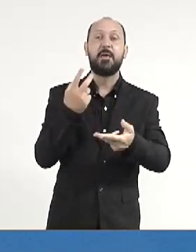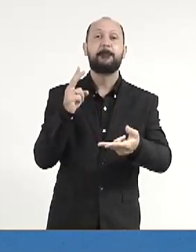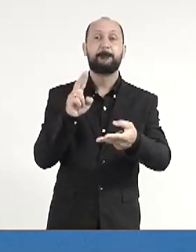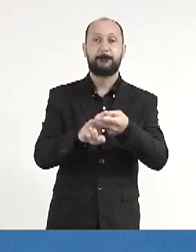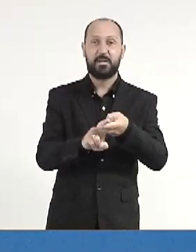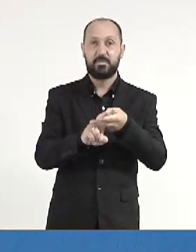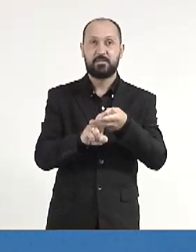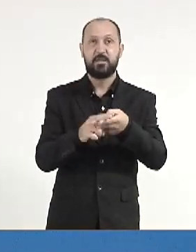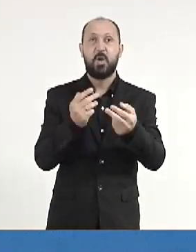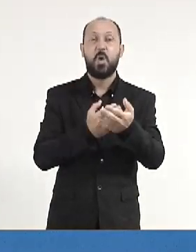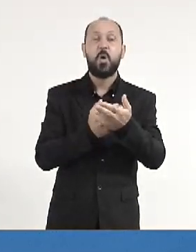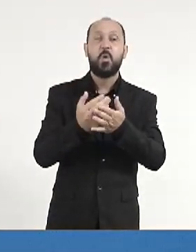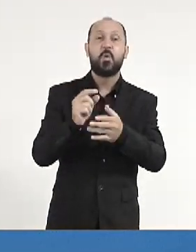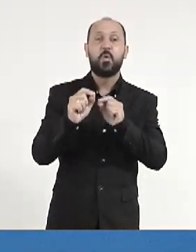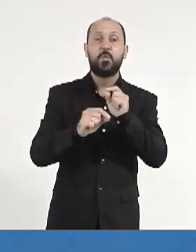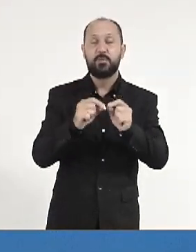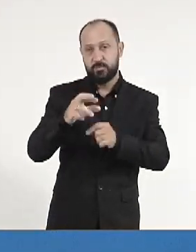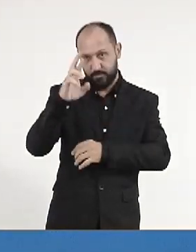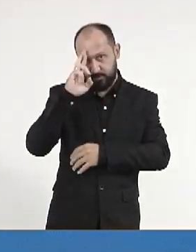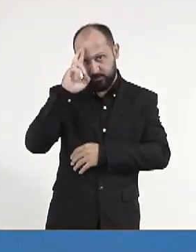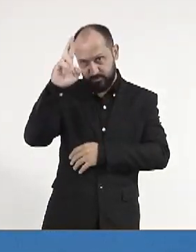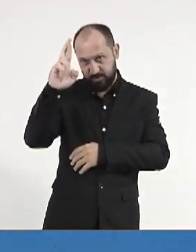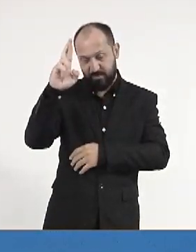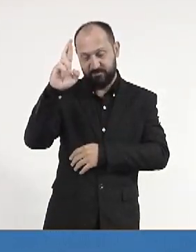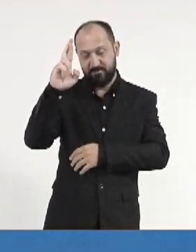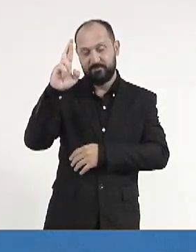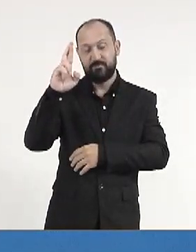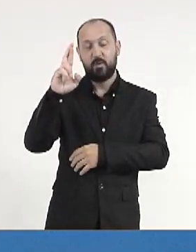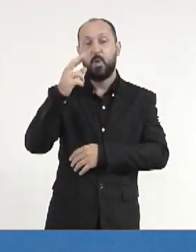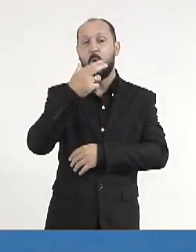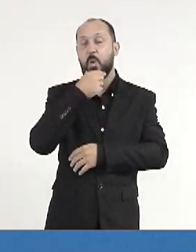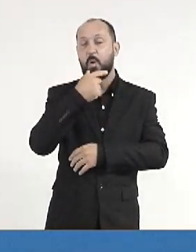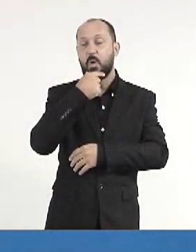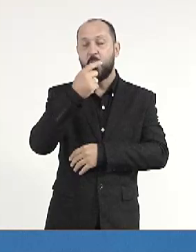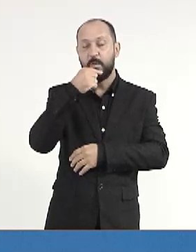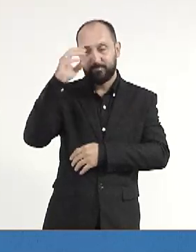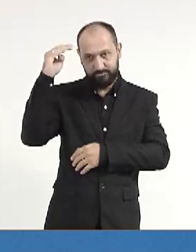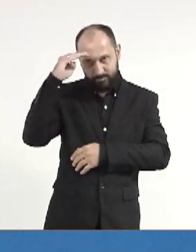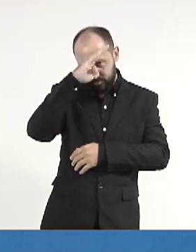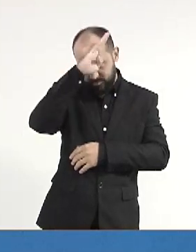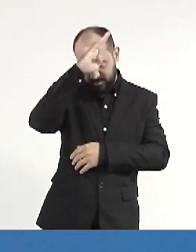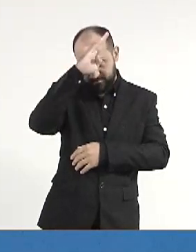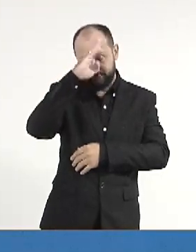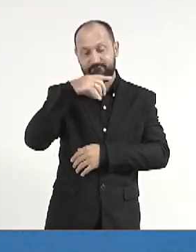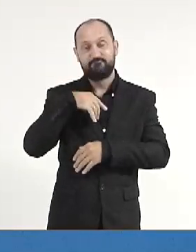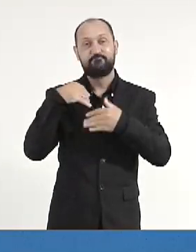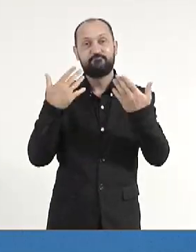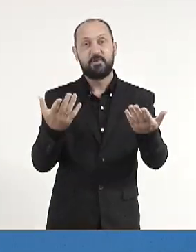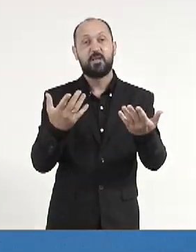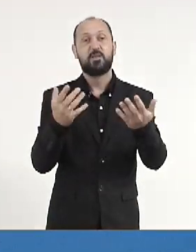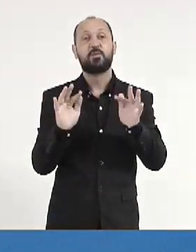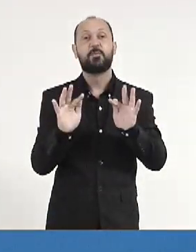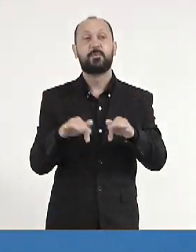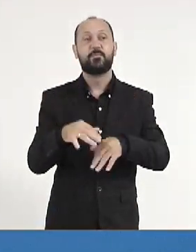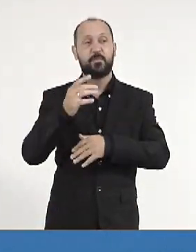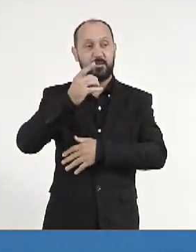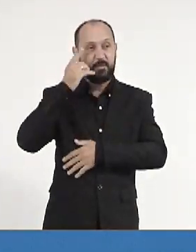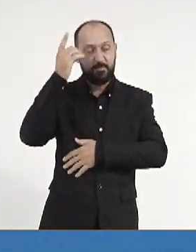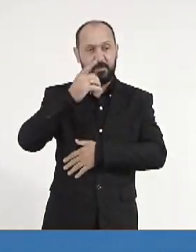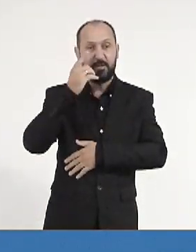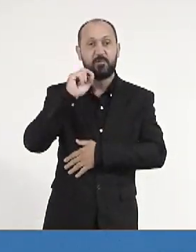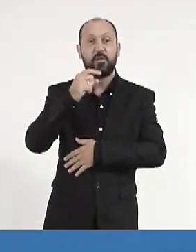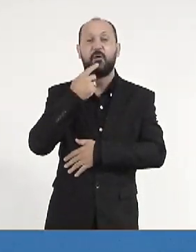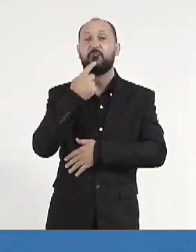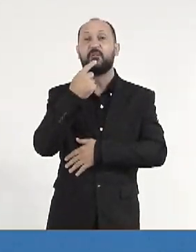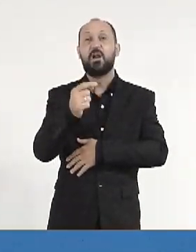presas, a começar pelo chefe da quadrilha, o senhor Jair Bolsonaro. E para encerrar, deputada,